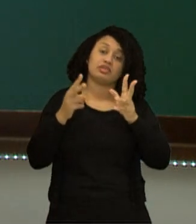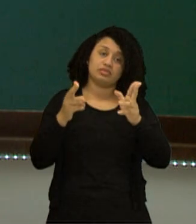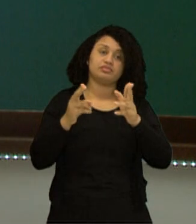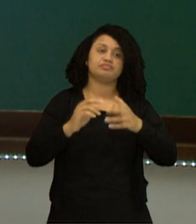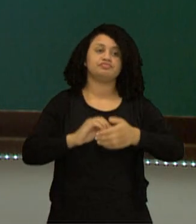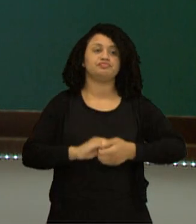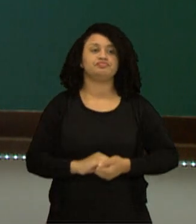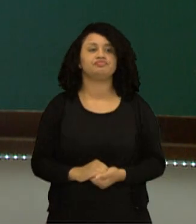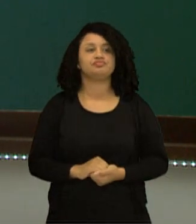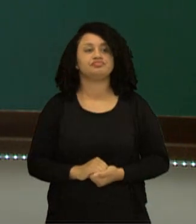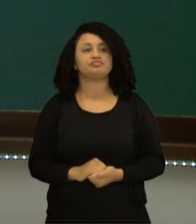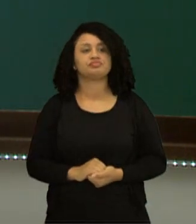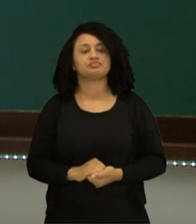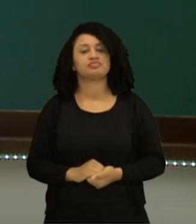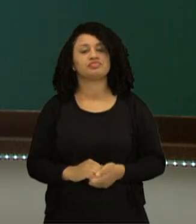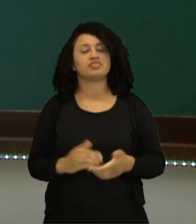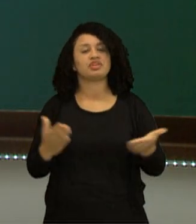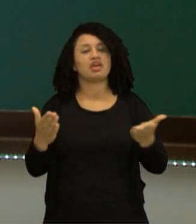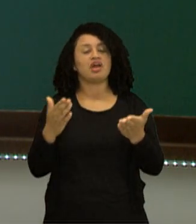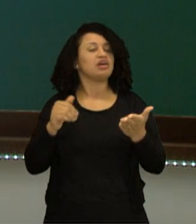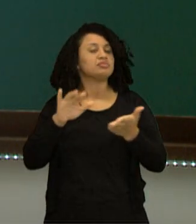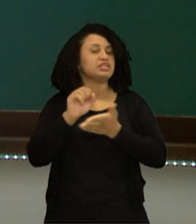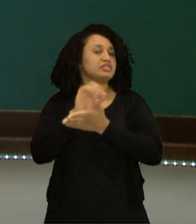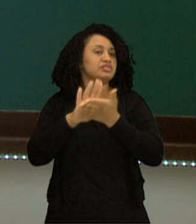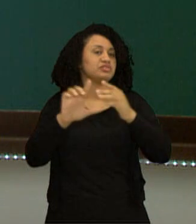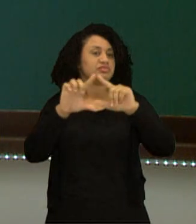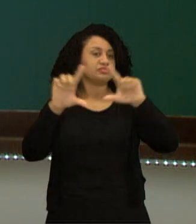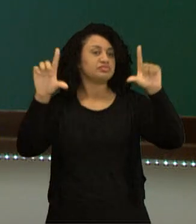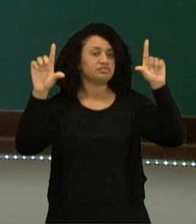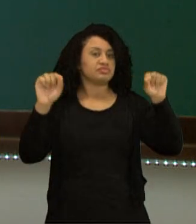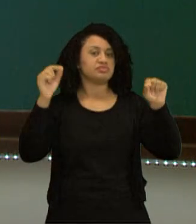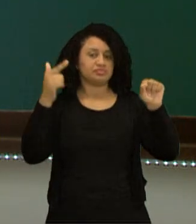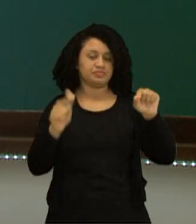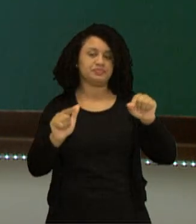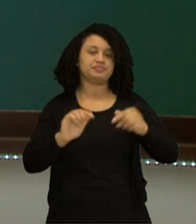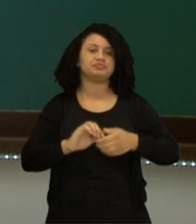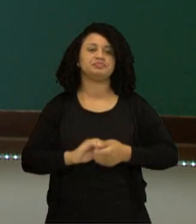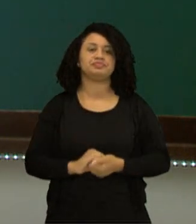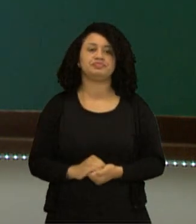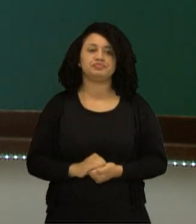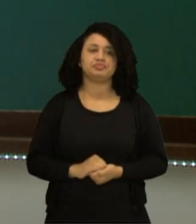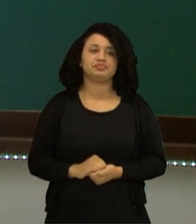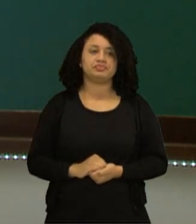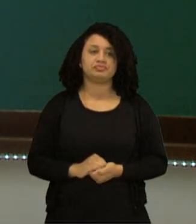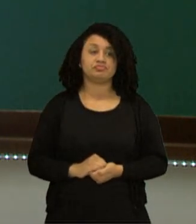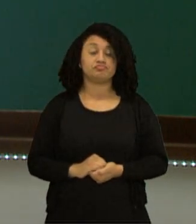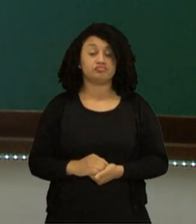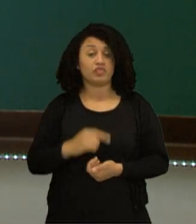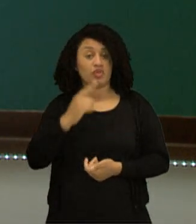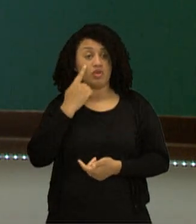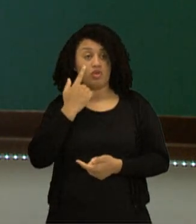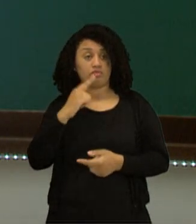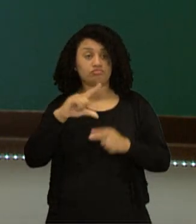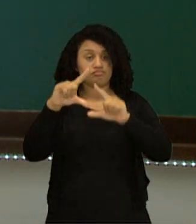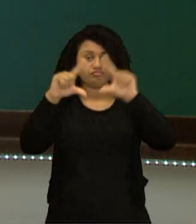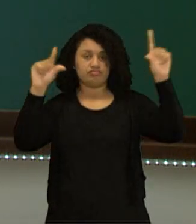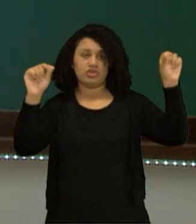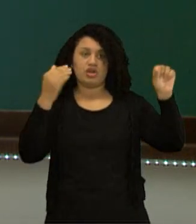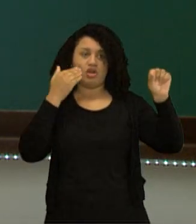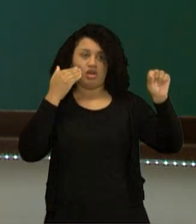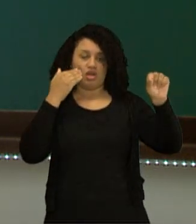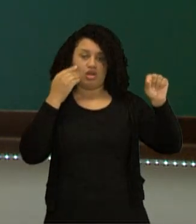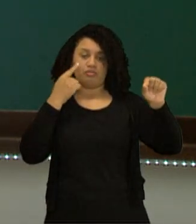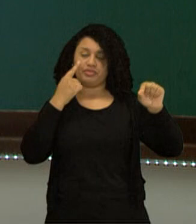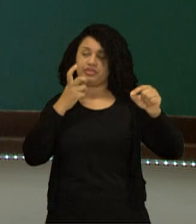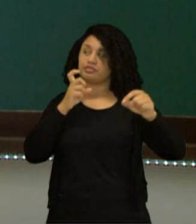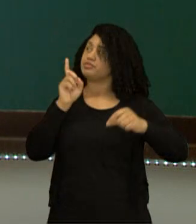Ótimo. Vamos lá novamente nesse trecho. You are a saint summer. Ximena Shin said to me the other